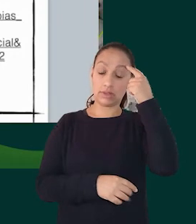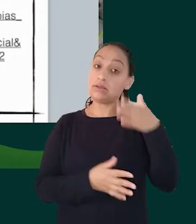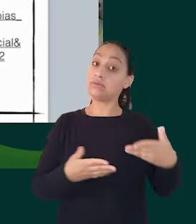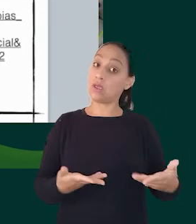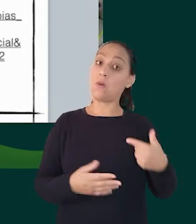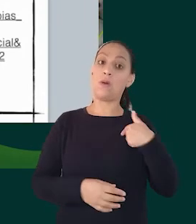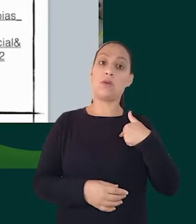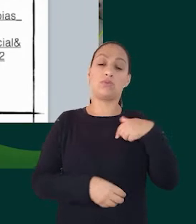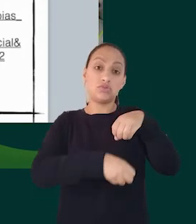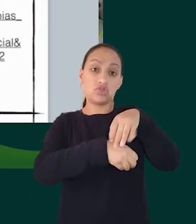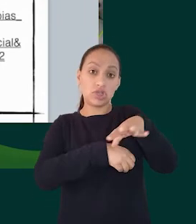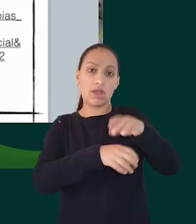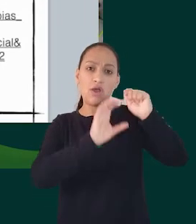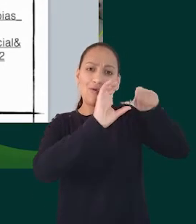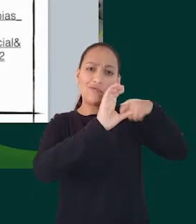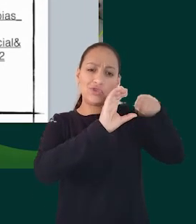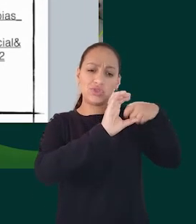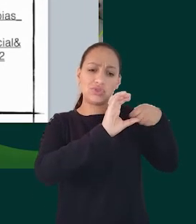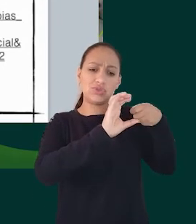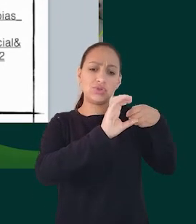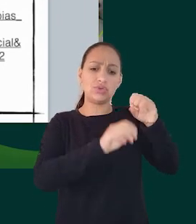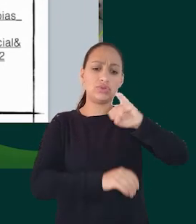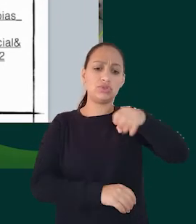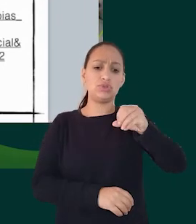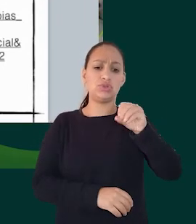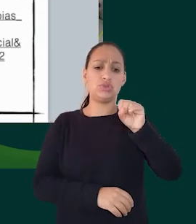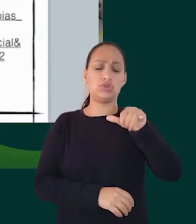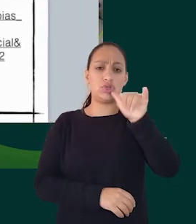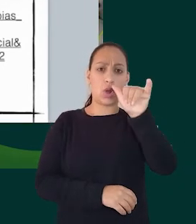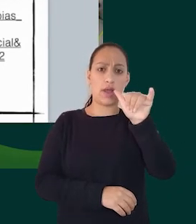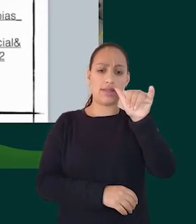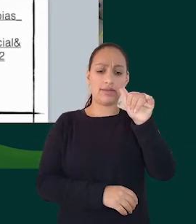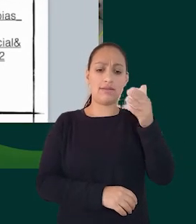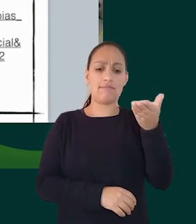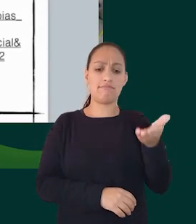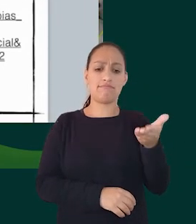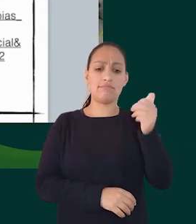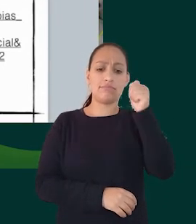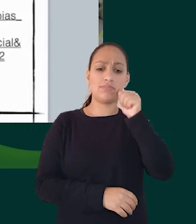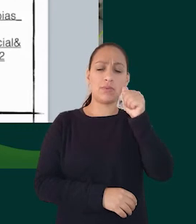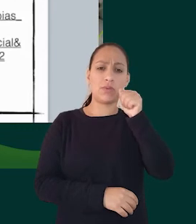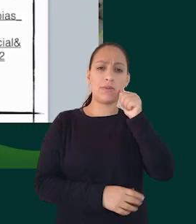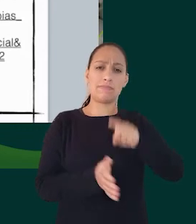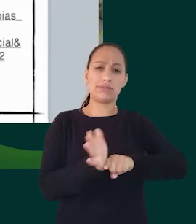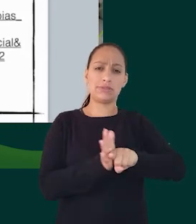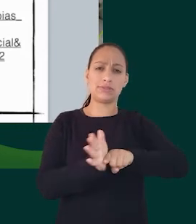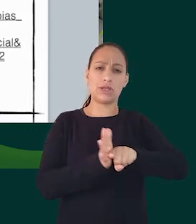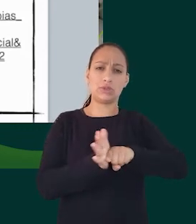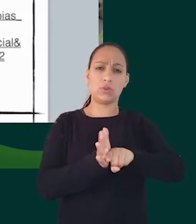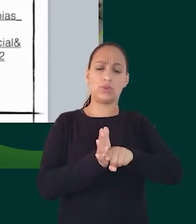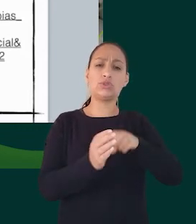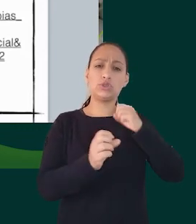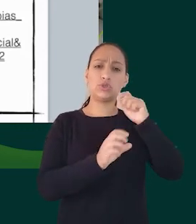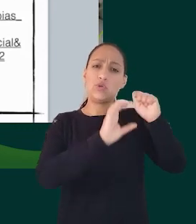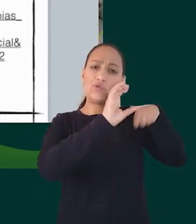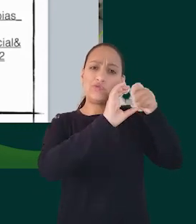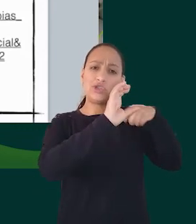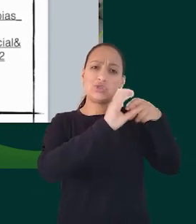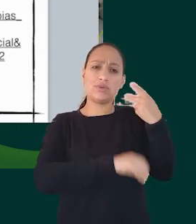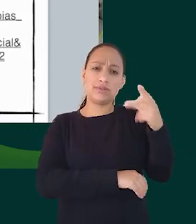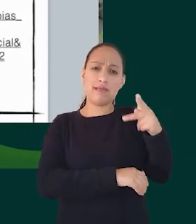dica este vídeo aqui da Joy Bulawini, que é uma pesquisadora, e esse vídeo é fantástico,